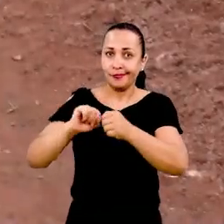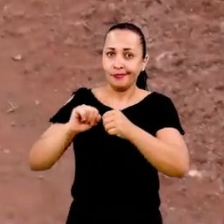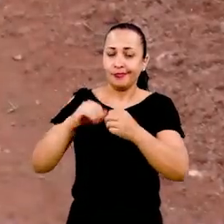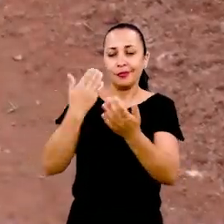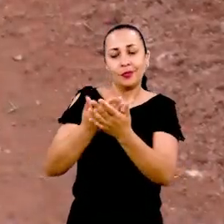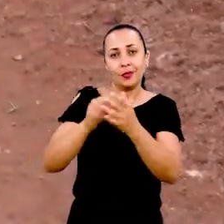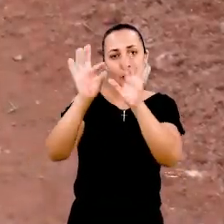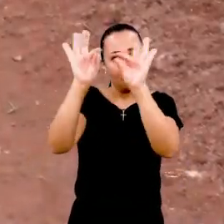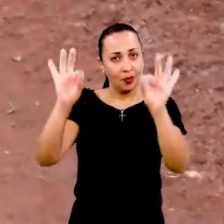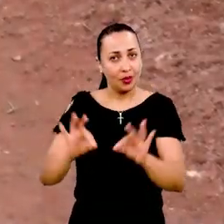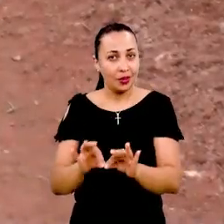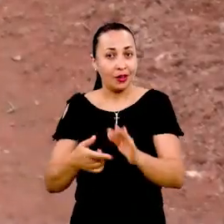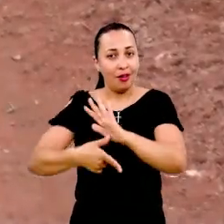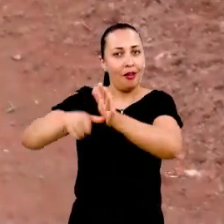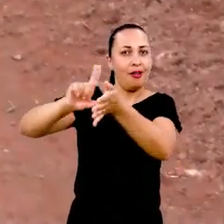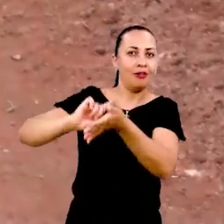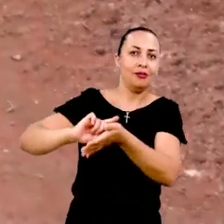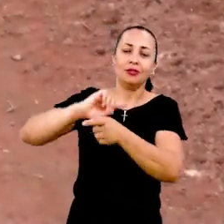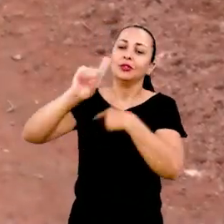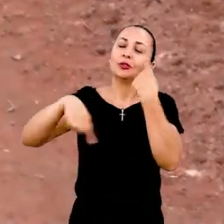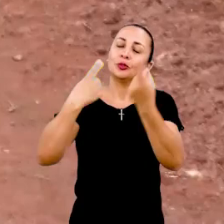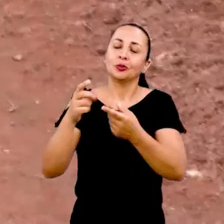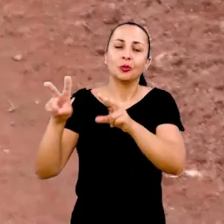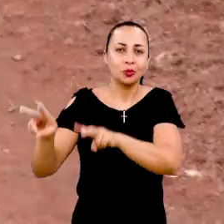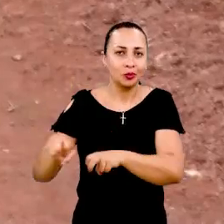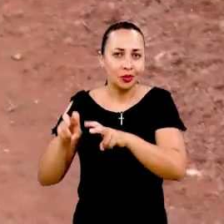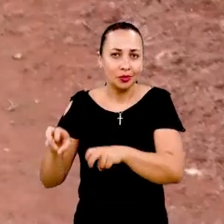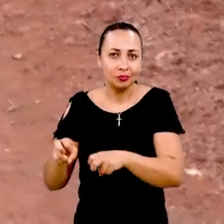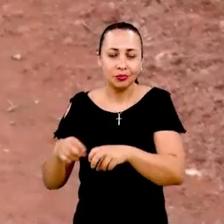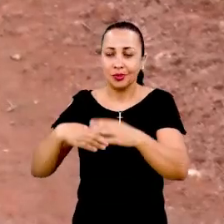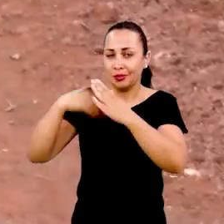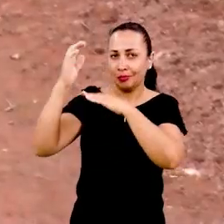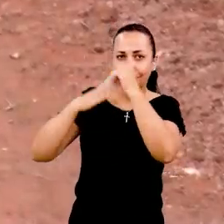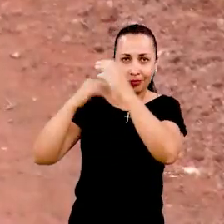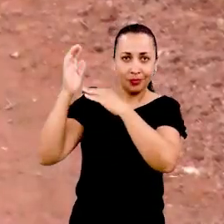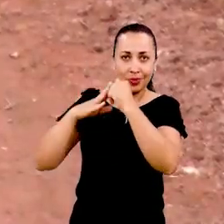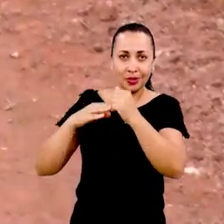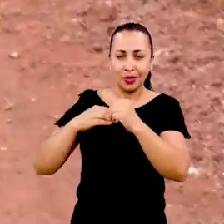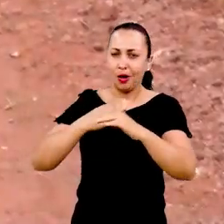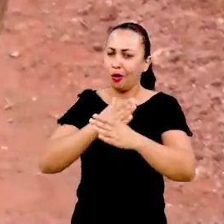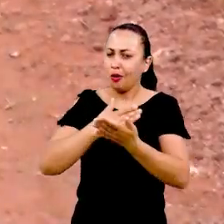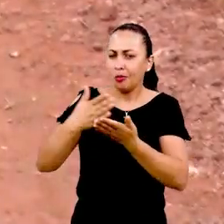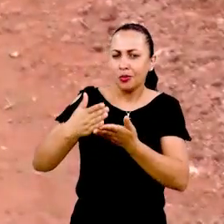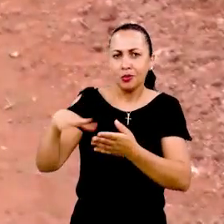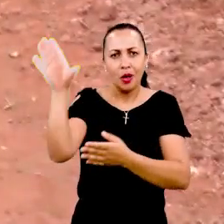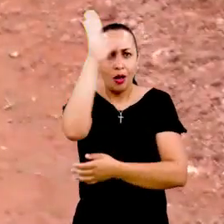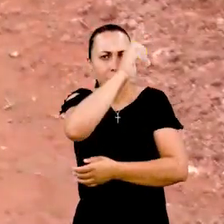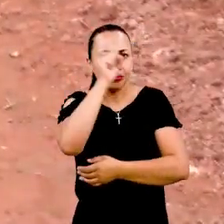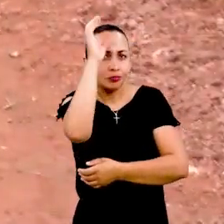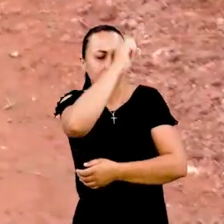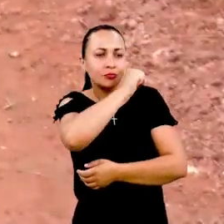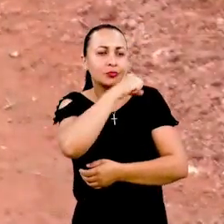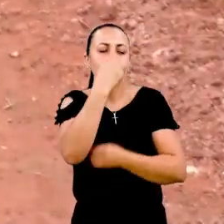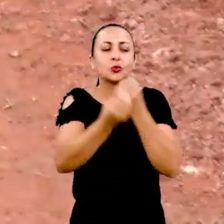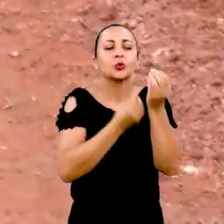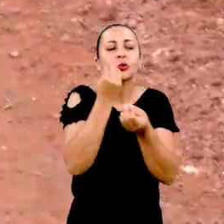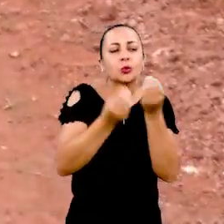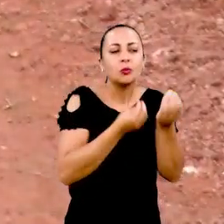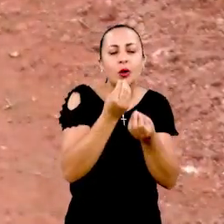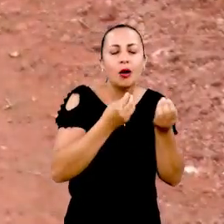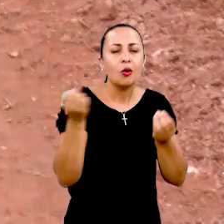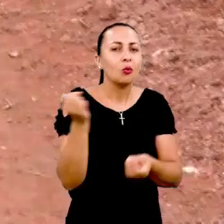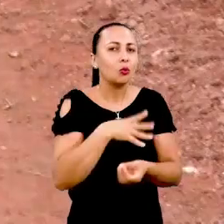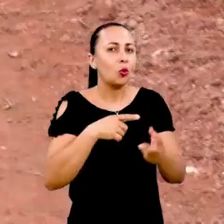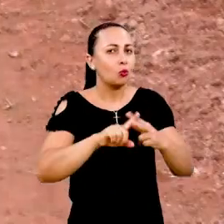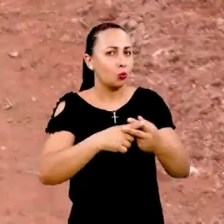projeto geométrico prévio. Depois disso, quando a gente veio para campo, a gente começou a lidar com a topografia, começou a aprender como é que